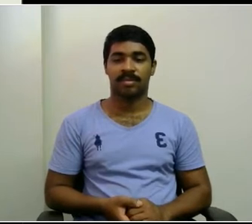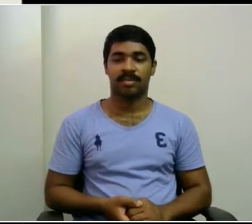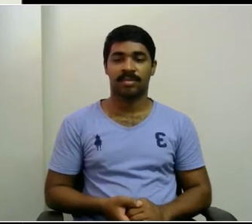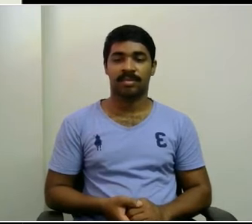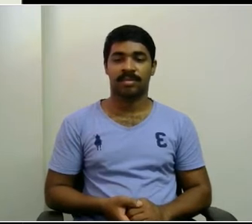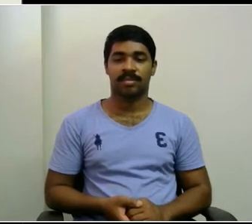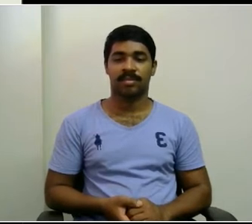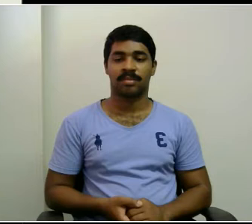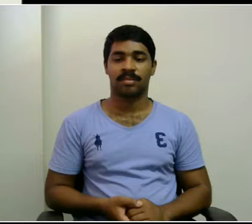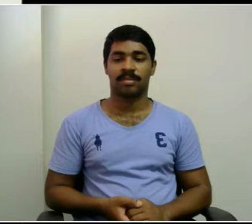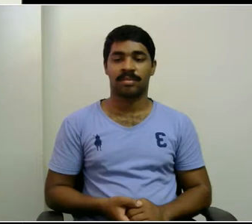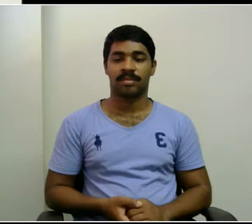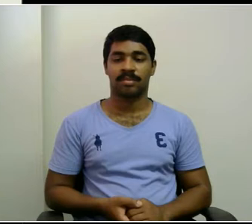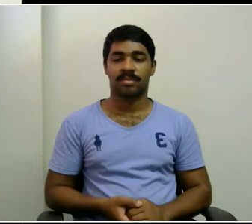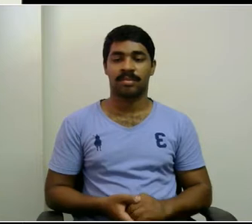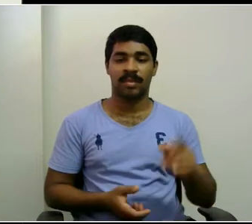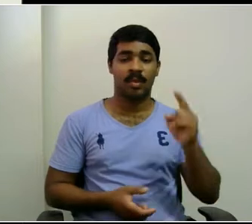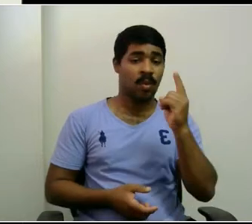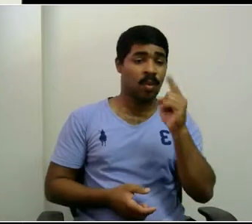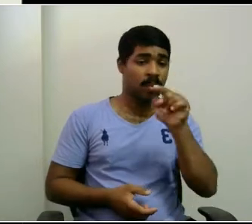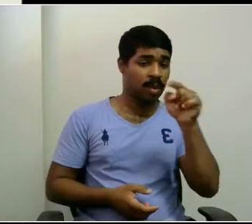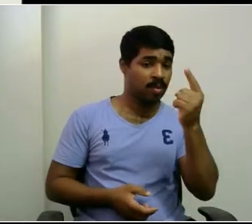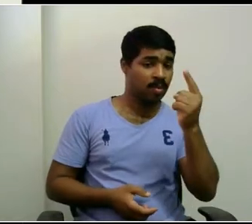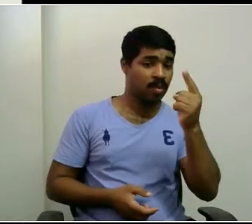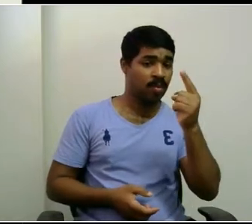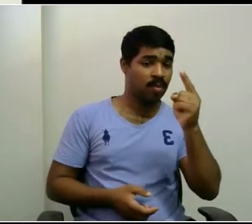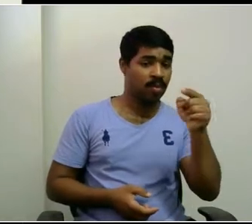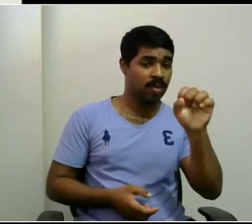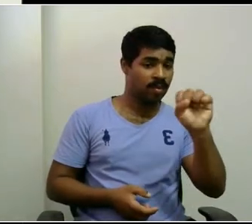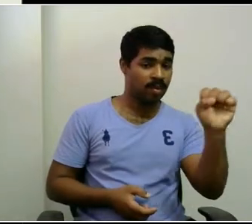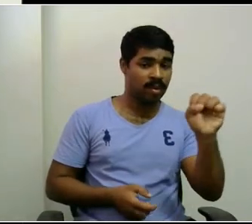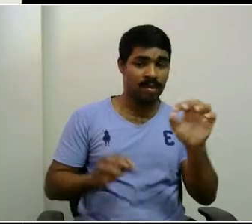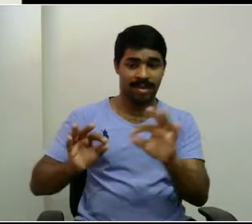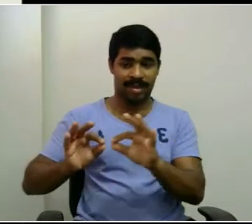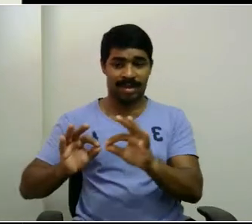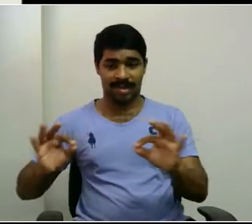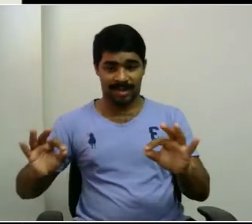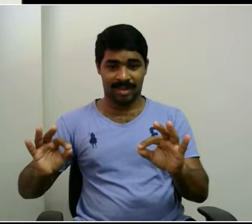Percebe que o menos 1,88 ele está mais ou menos por aqui, ó, né?